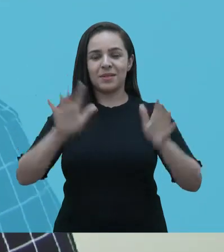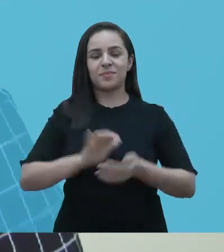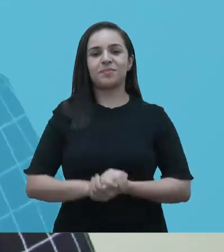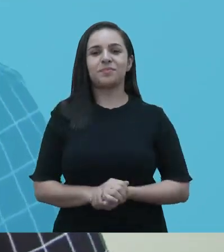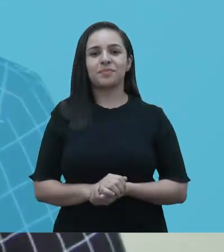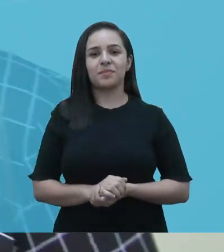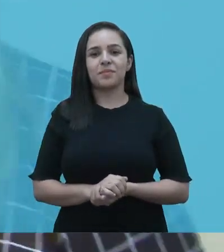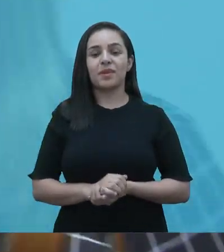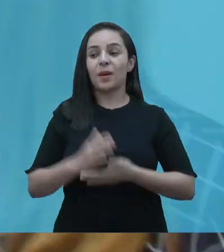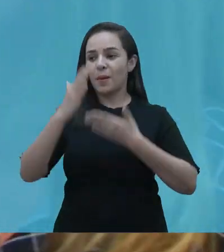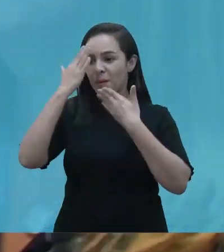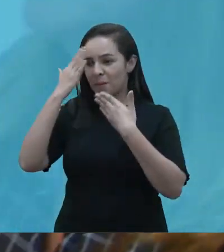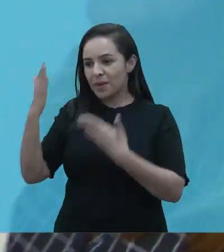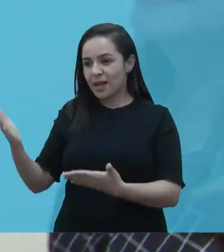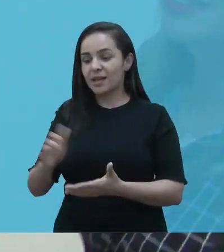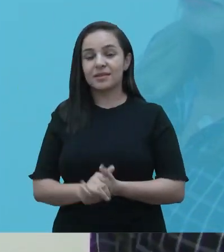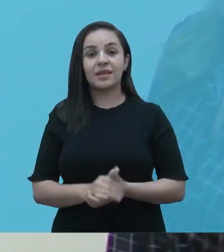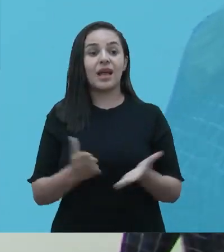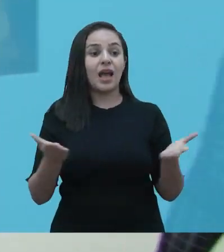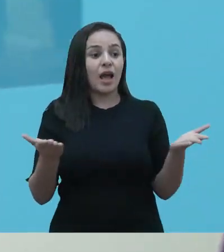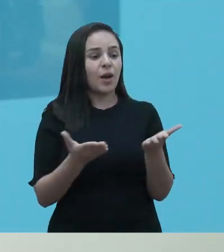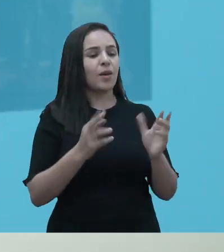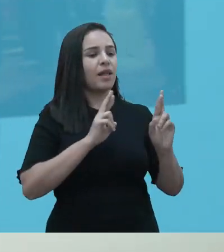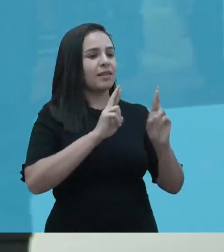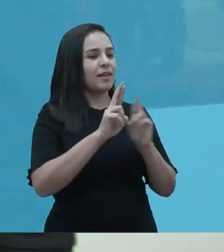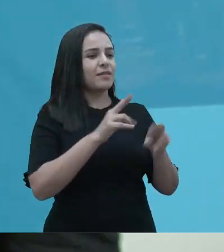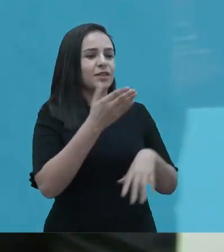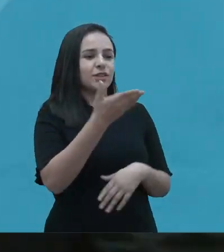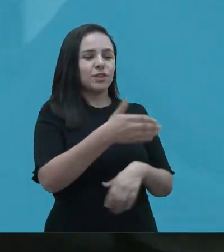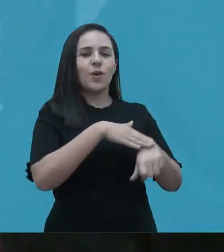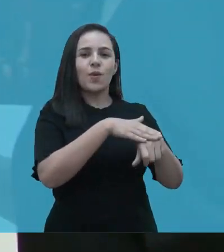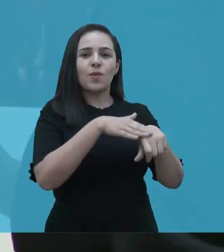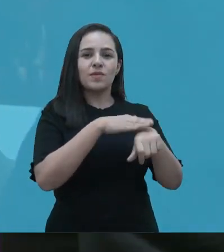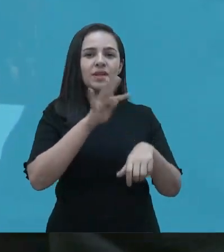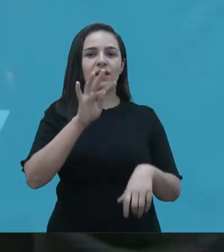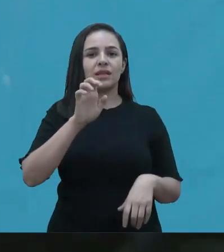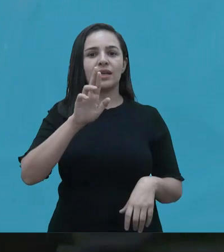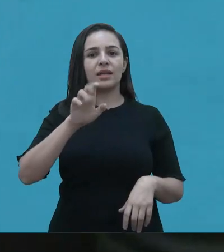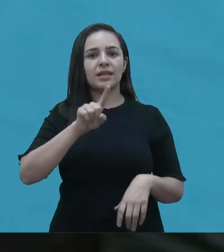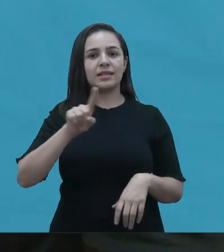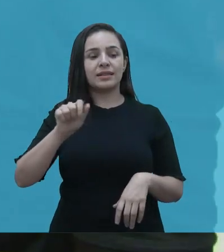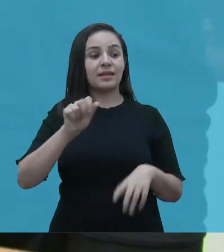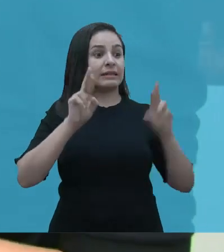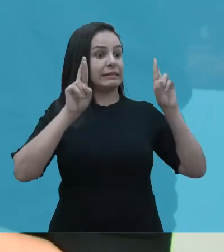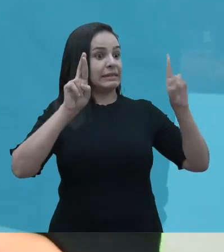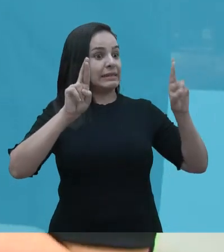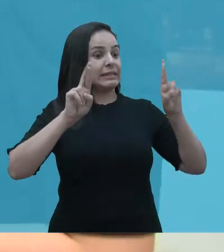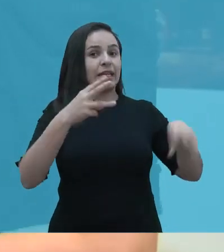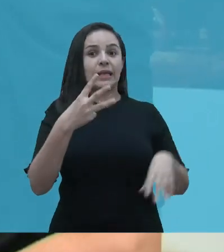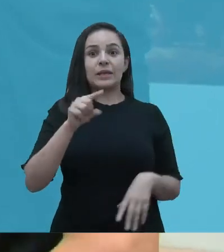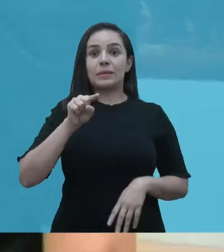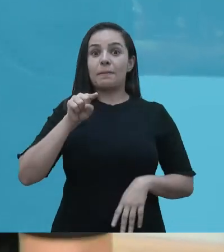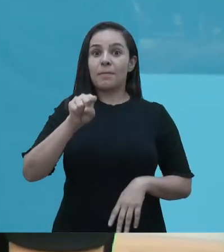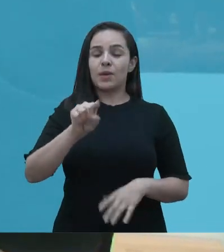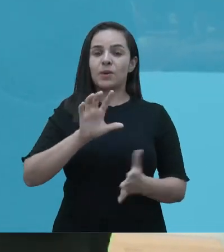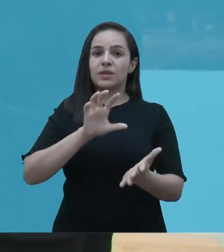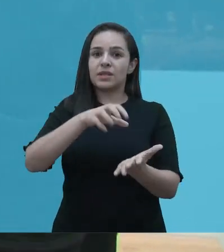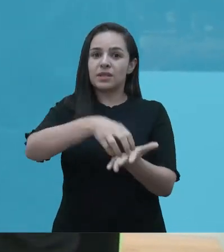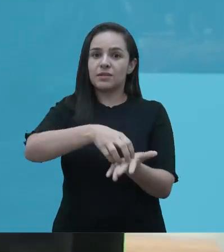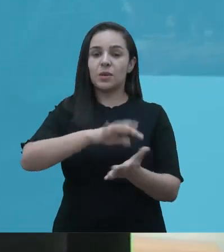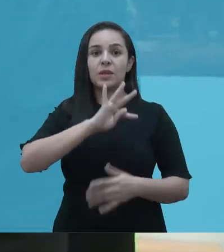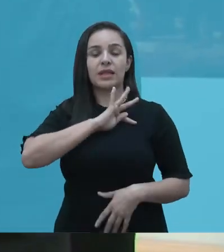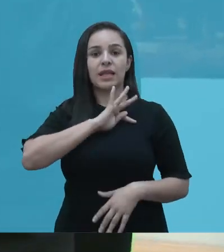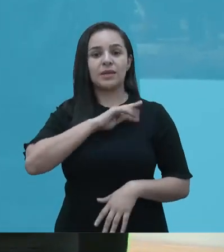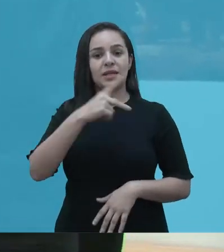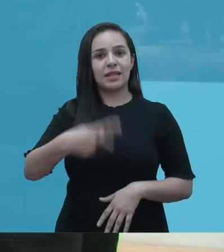ufs e obrigado até o meu vou começar agora olha só com a teresa teresa a expectativa então é grande são mais de três mil